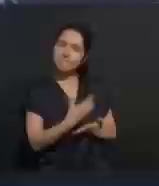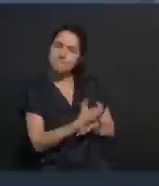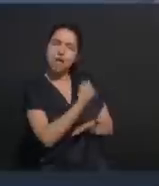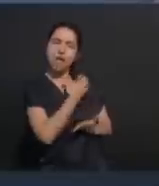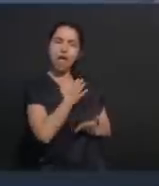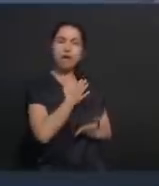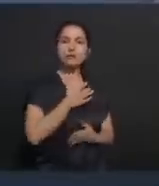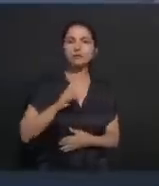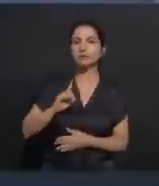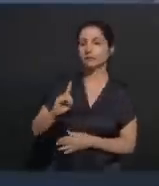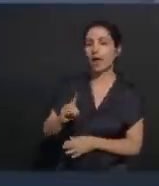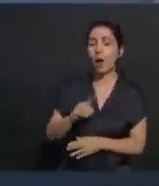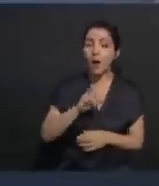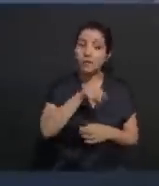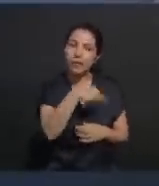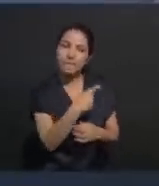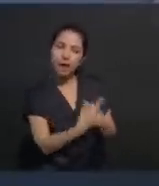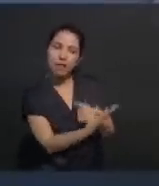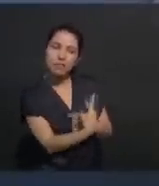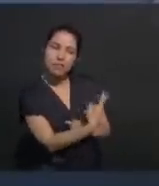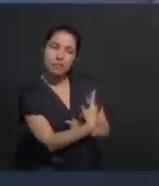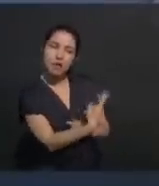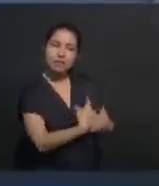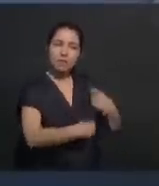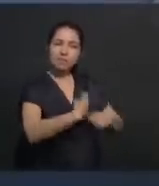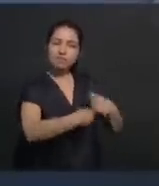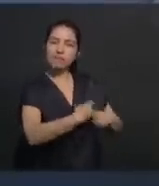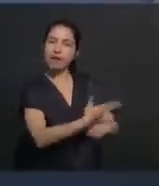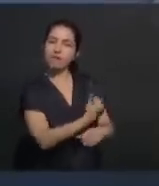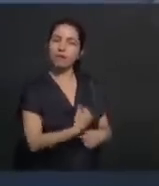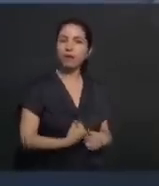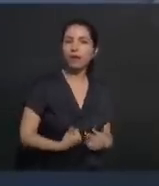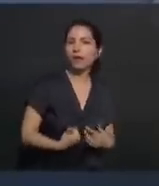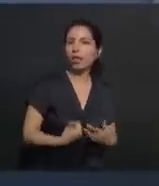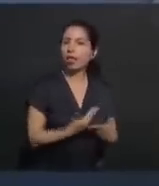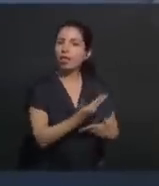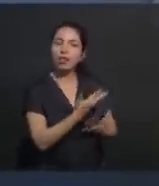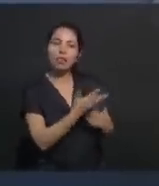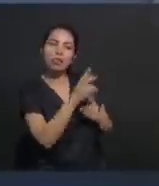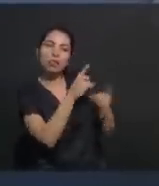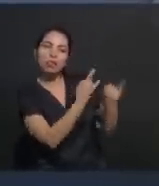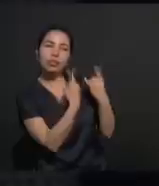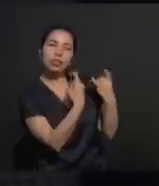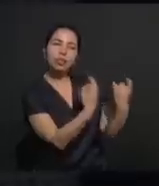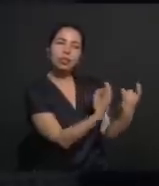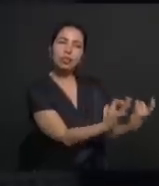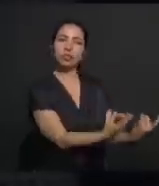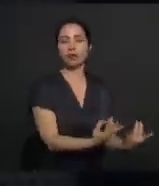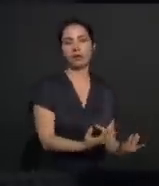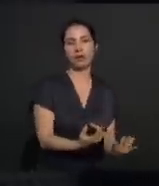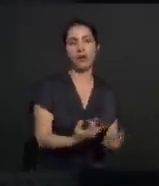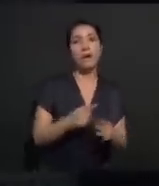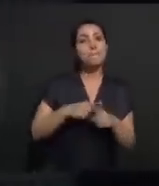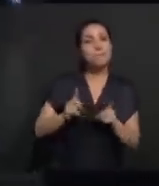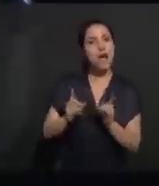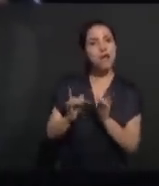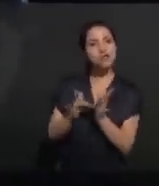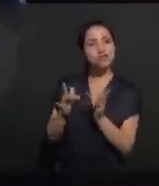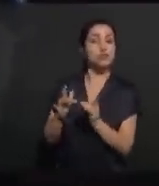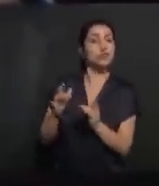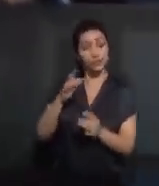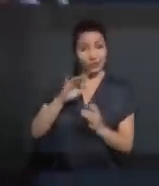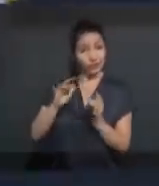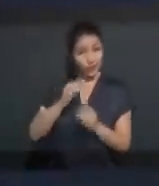ó, depois eu quero transar com você. Não, era normal. Aqui no Brasil, colônia também. Os